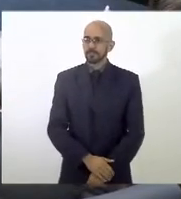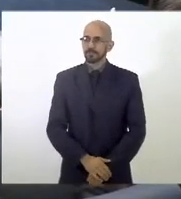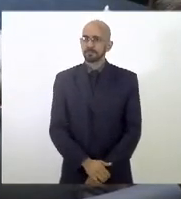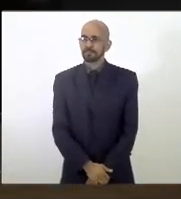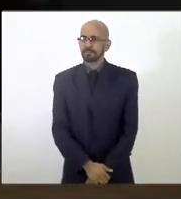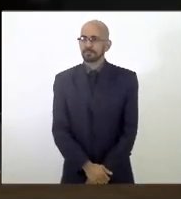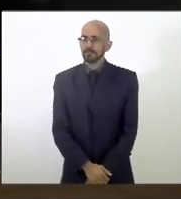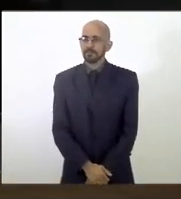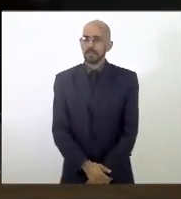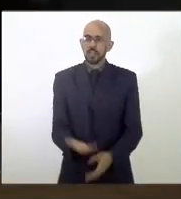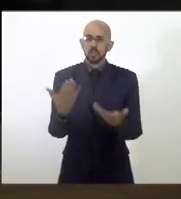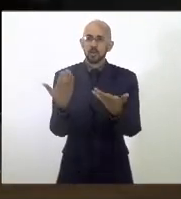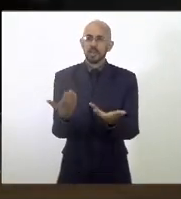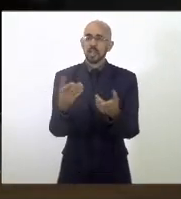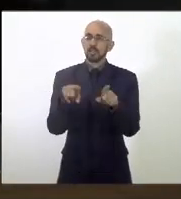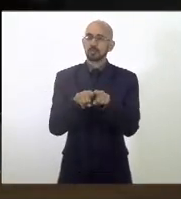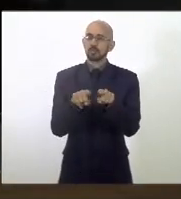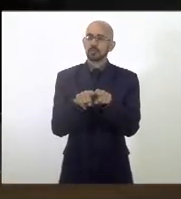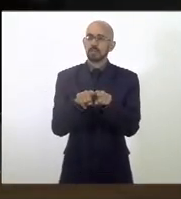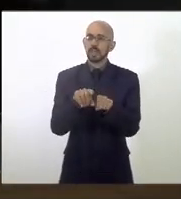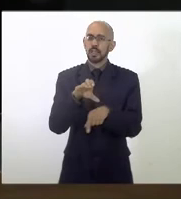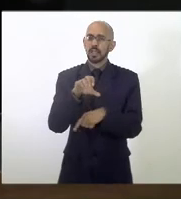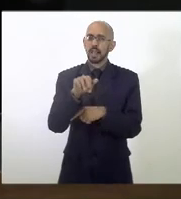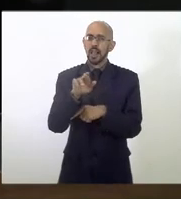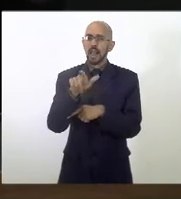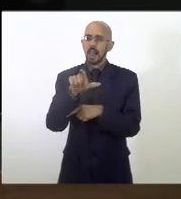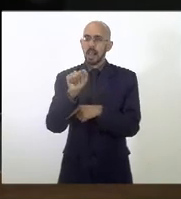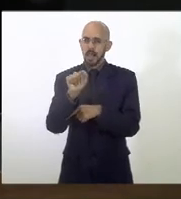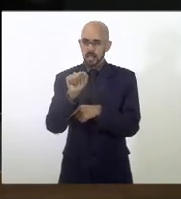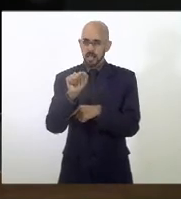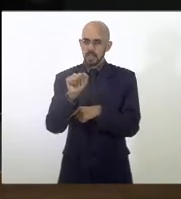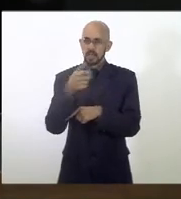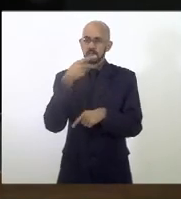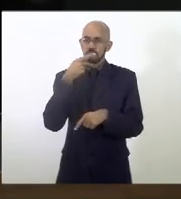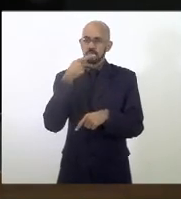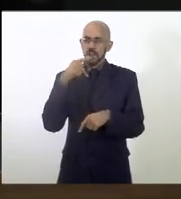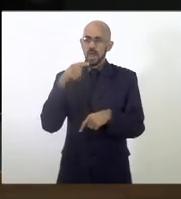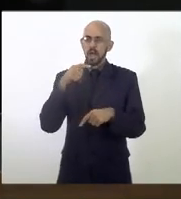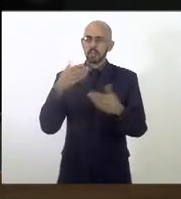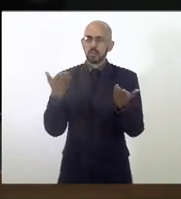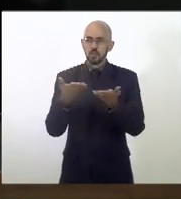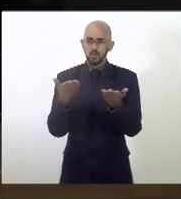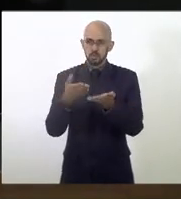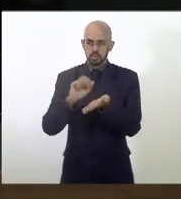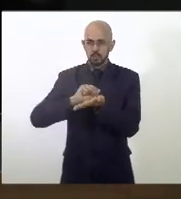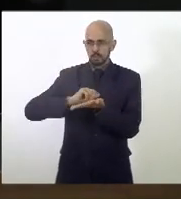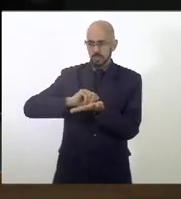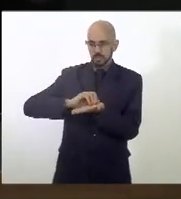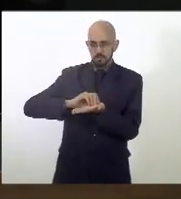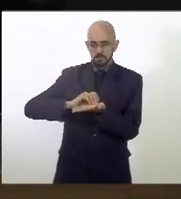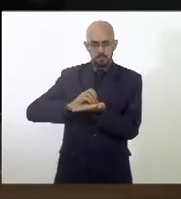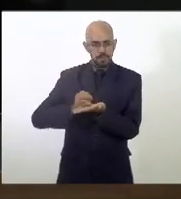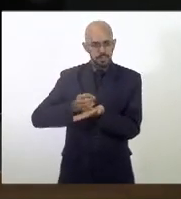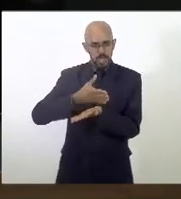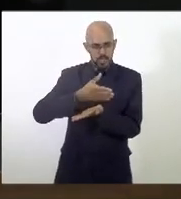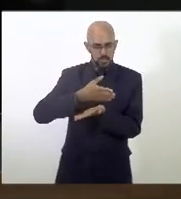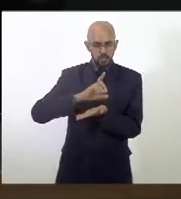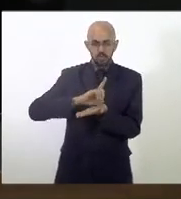Quero aqui, Carla, de público, dizer que hoje eu mandei uma mensagem para o doutor Eduardo